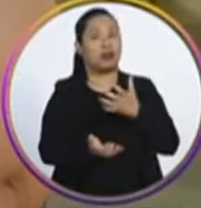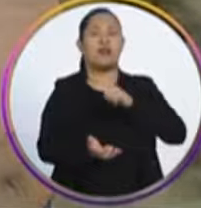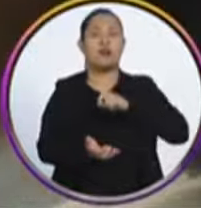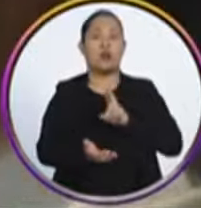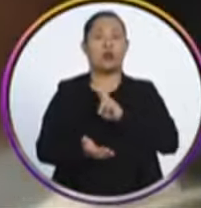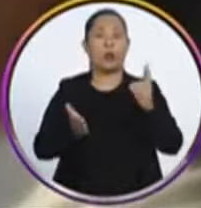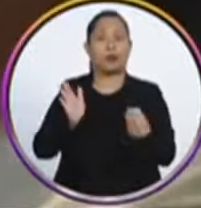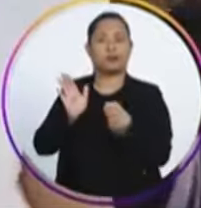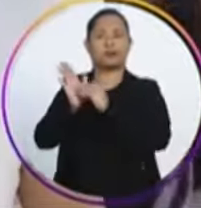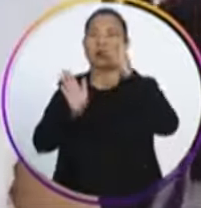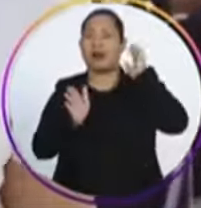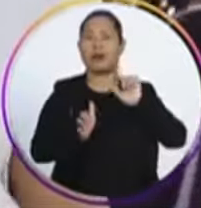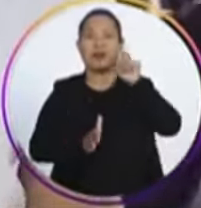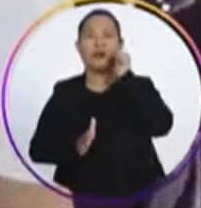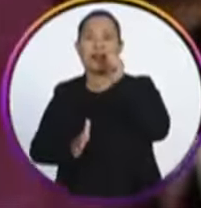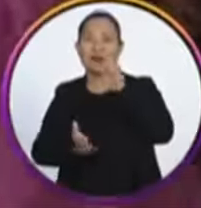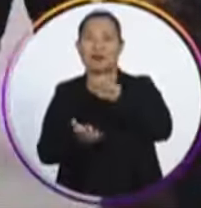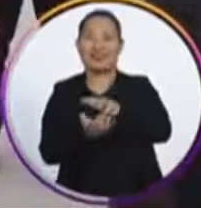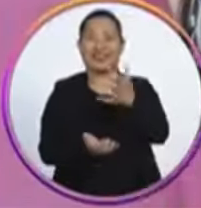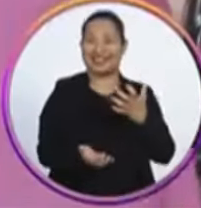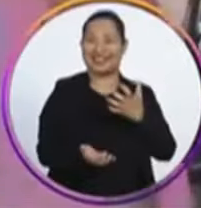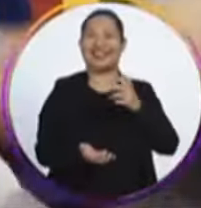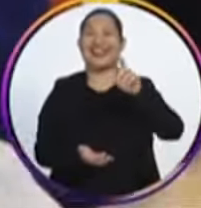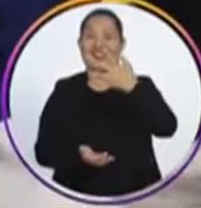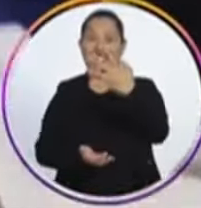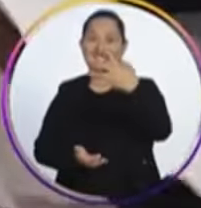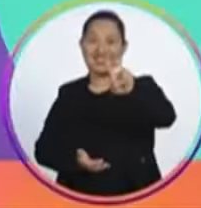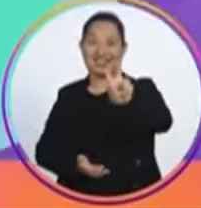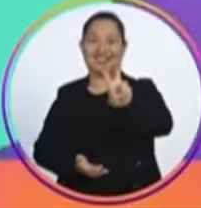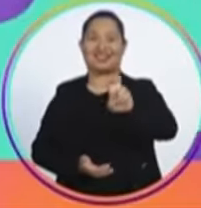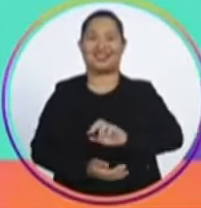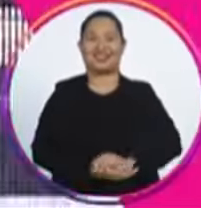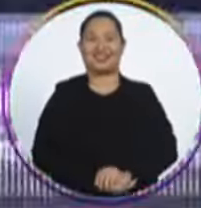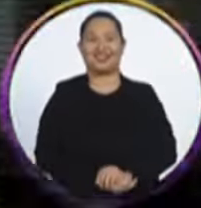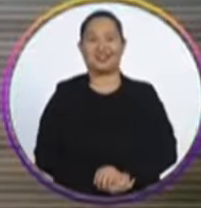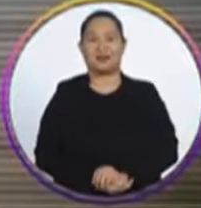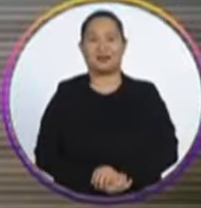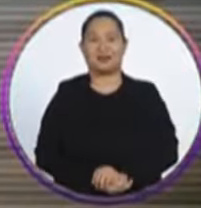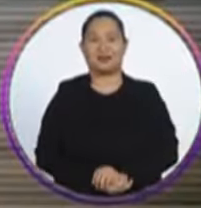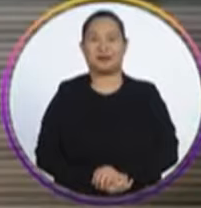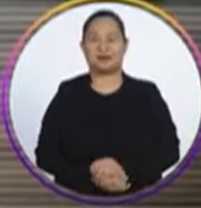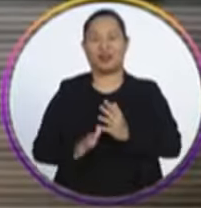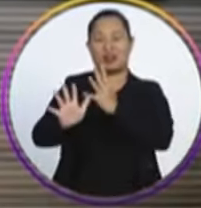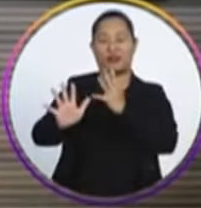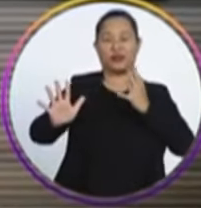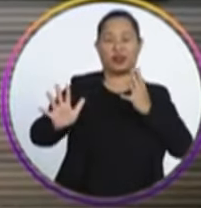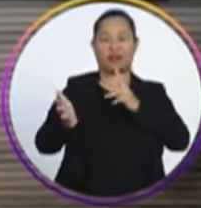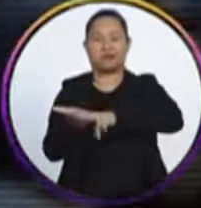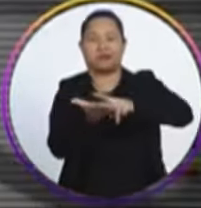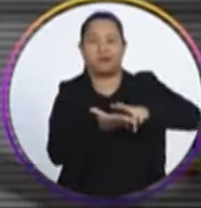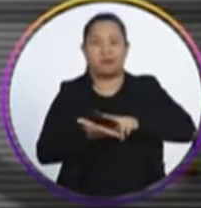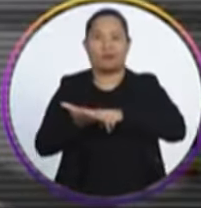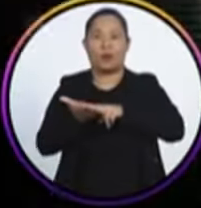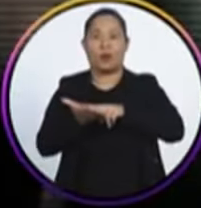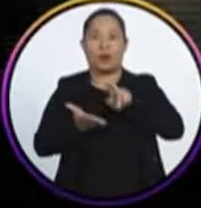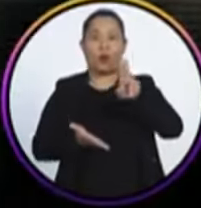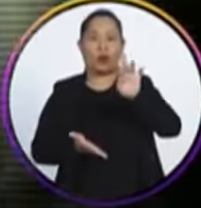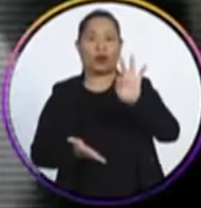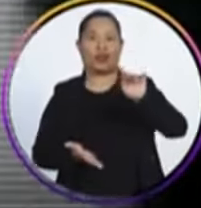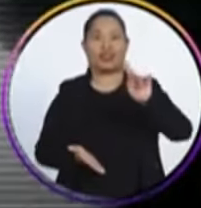quer tem o nome de Raquel. A mulher que Pernambuco quer, 45. Você espera por um leito de UTI. Olha